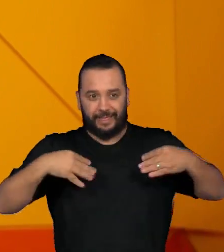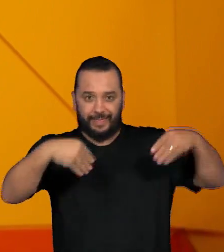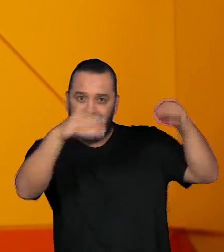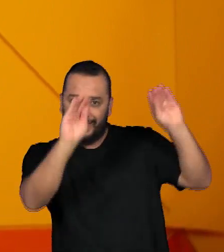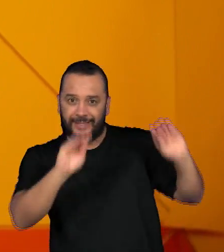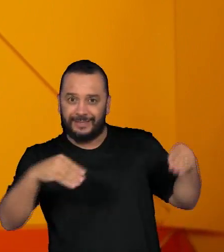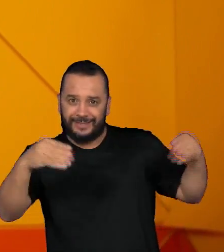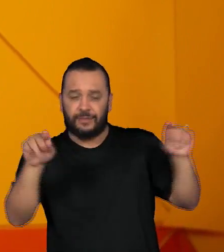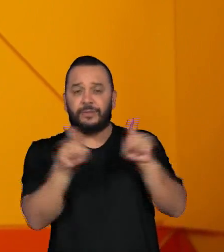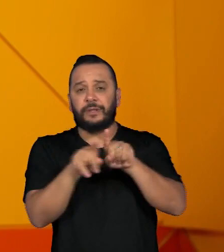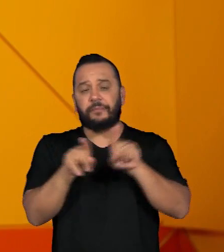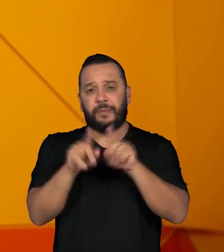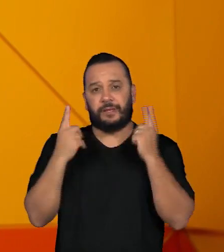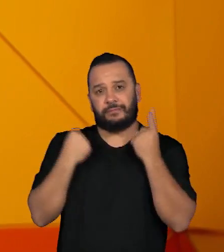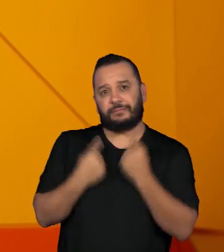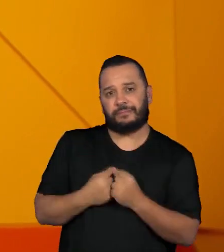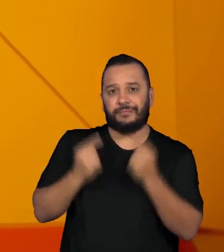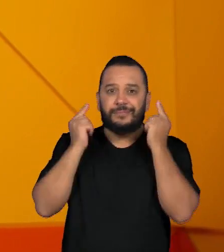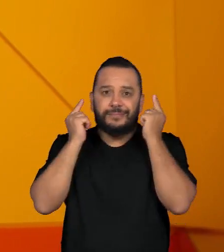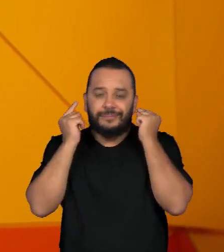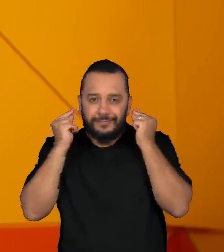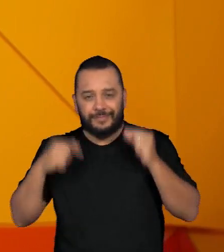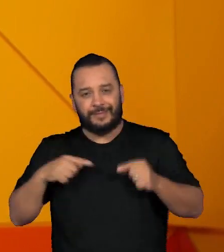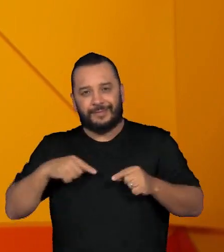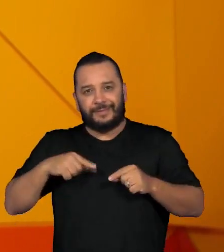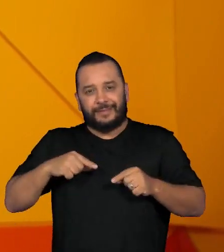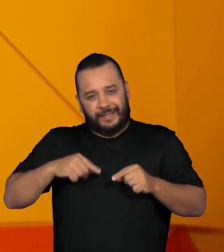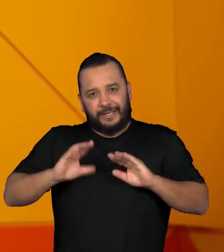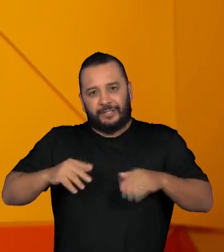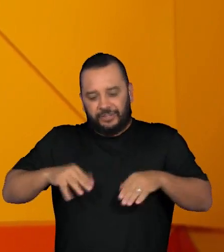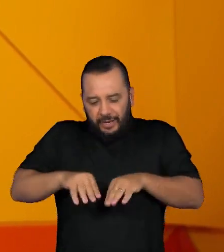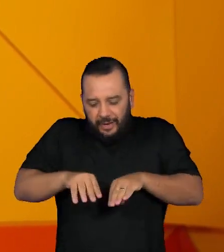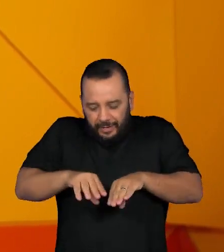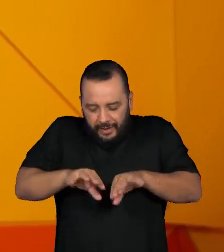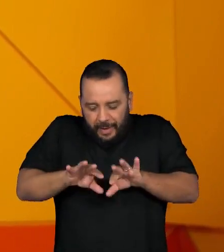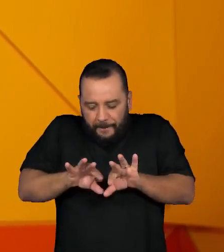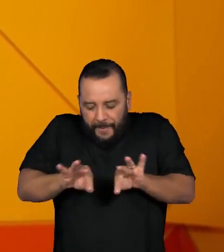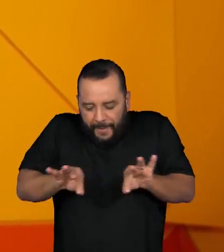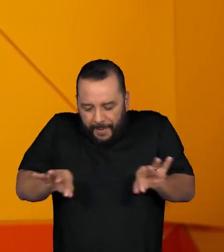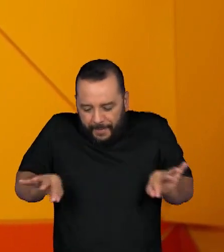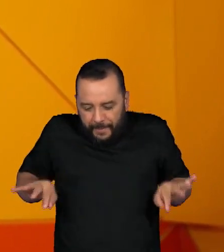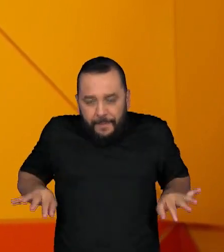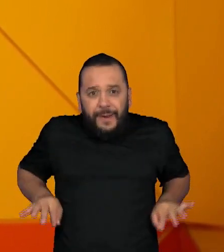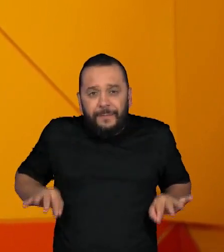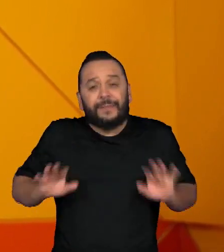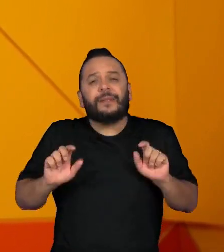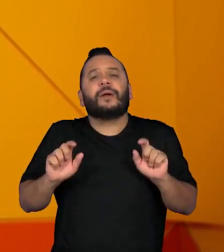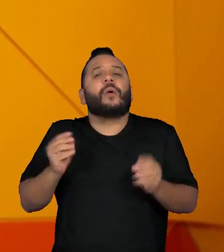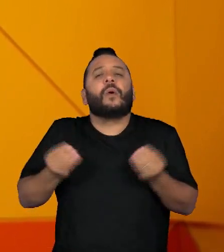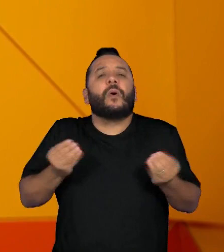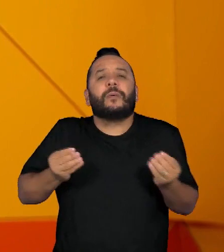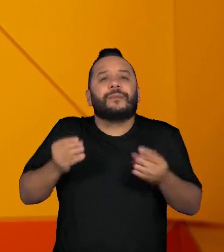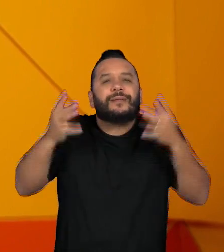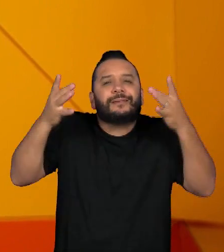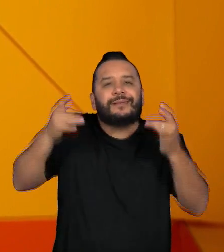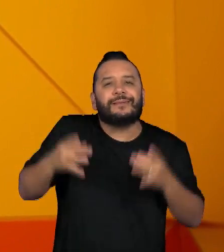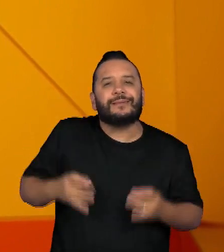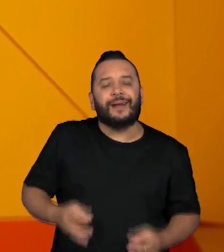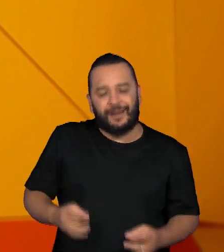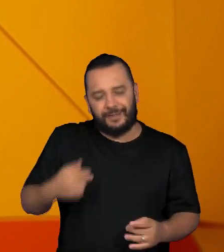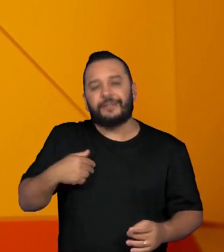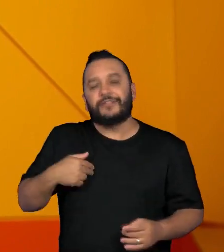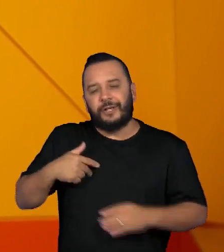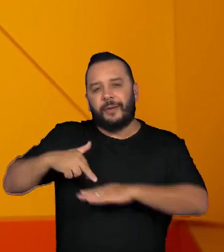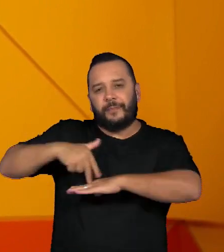nos acessórios, nas rendas e nos diversos outros detalhes. A construção da moda afro-brasileira tem